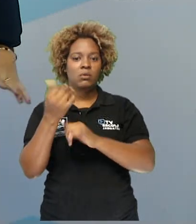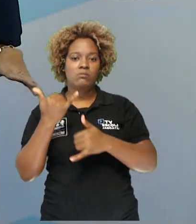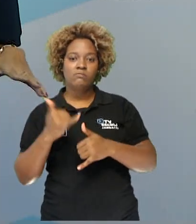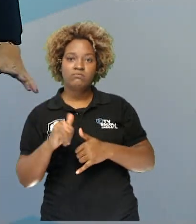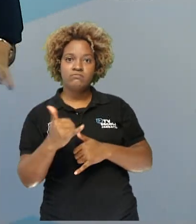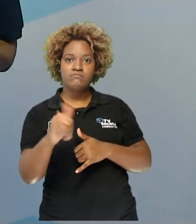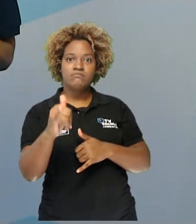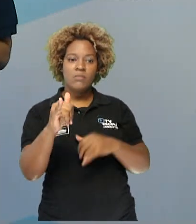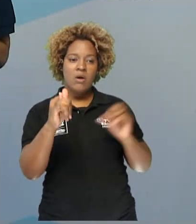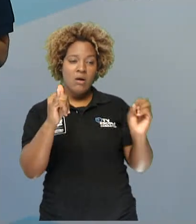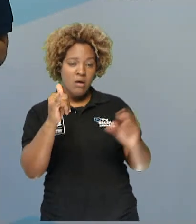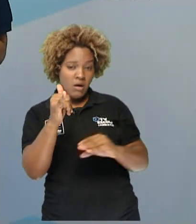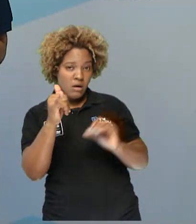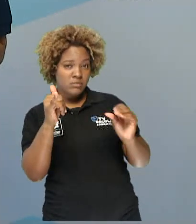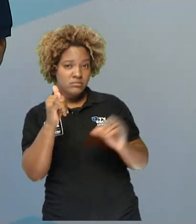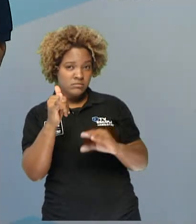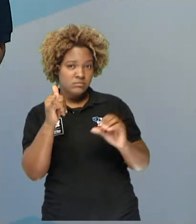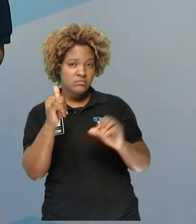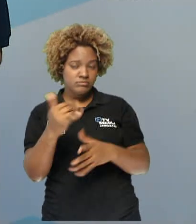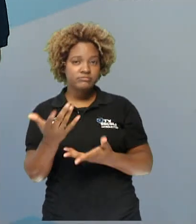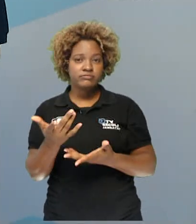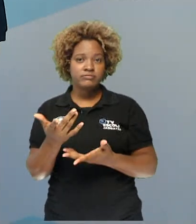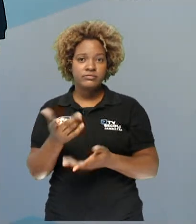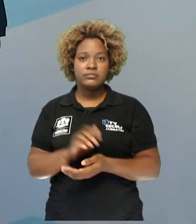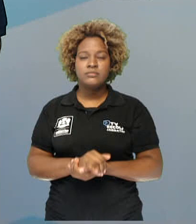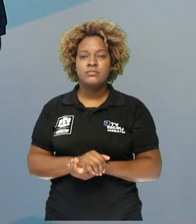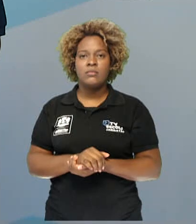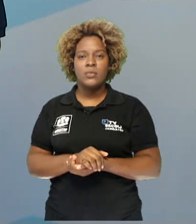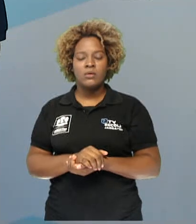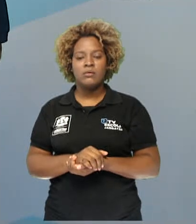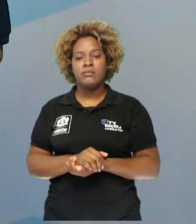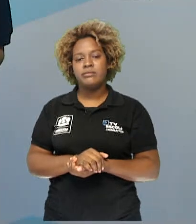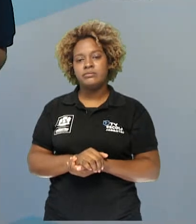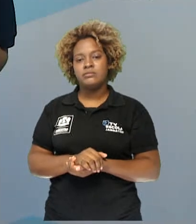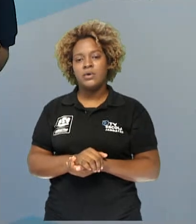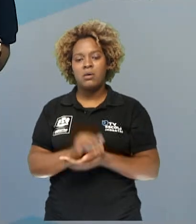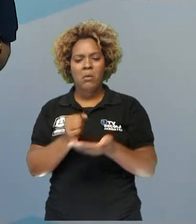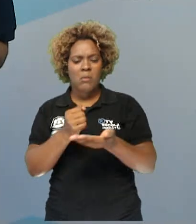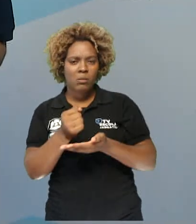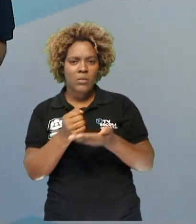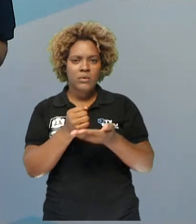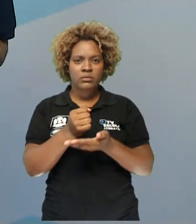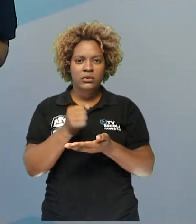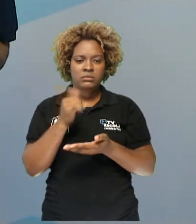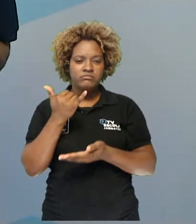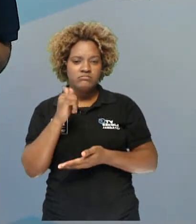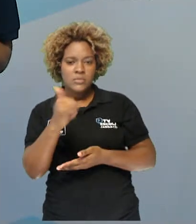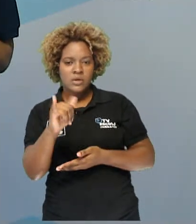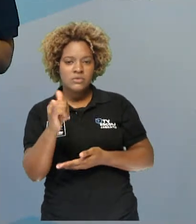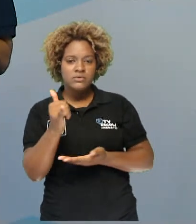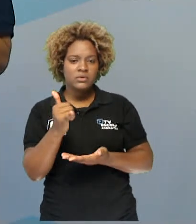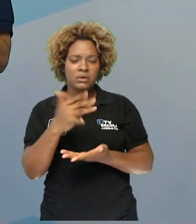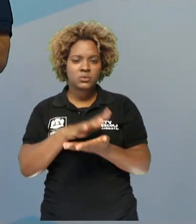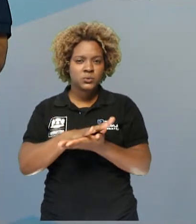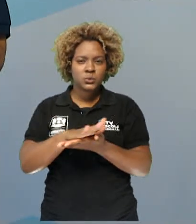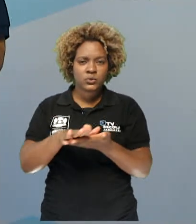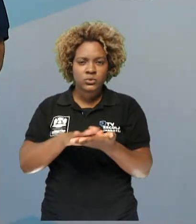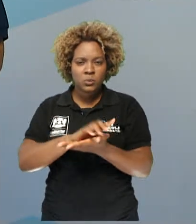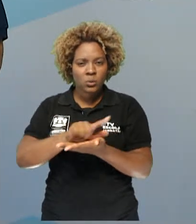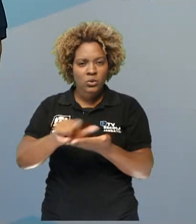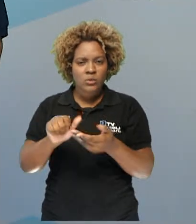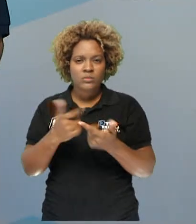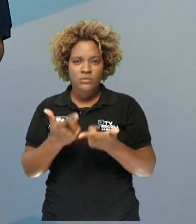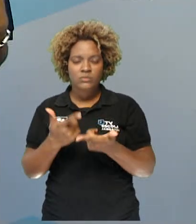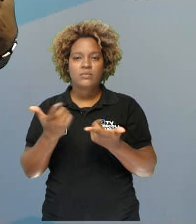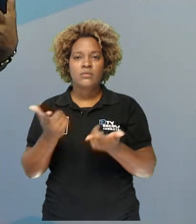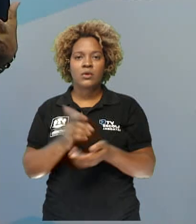térmica, respectivamente. Por ser considerada uma fonte de energia limpa, energia solar é uma das